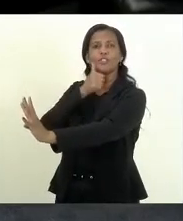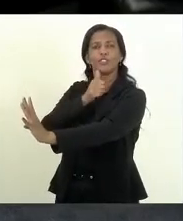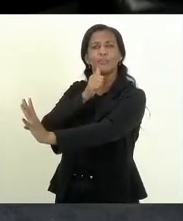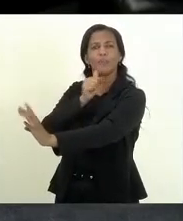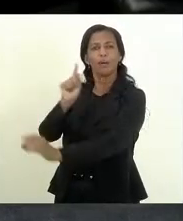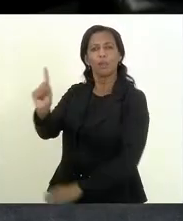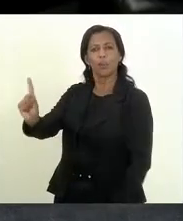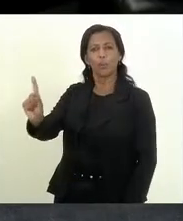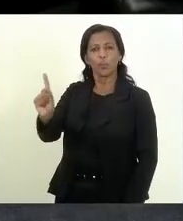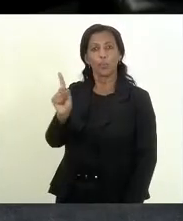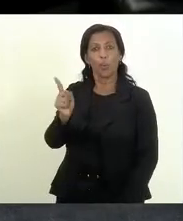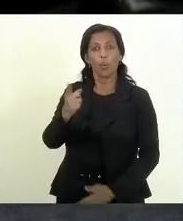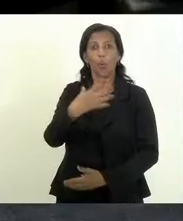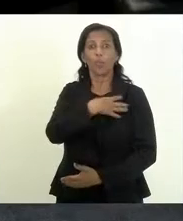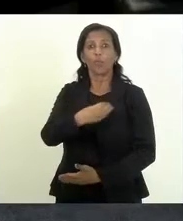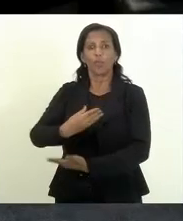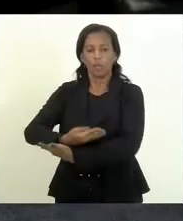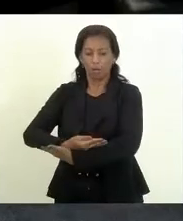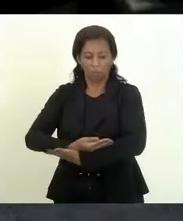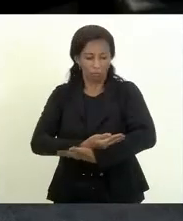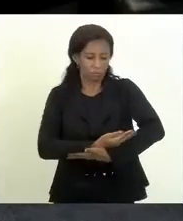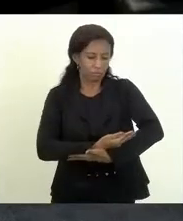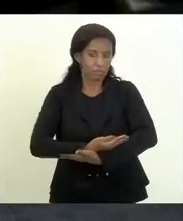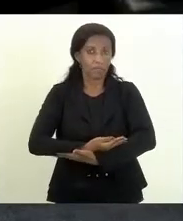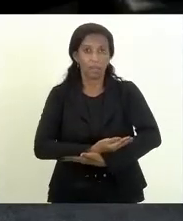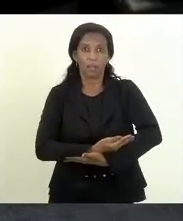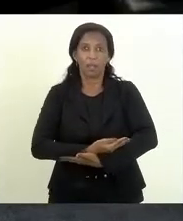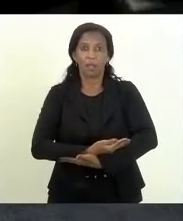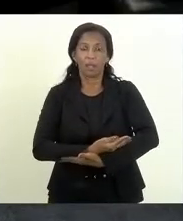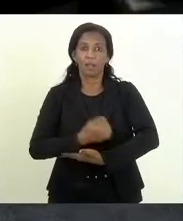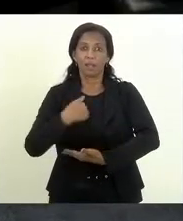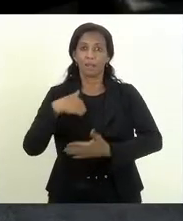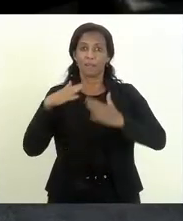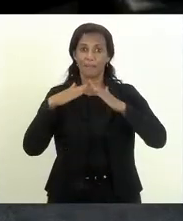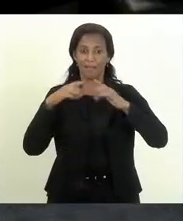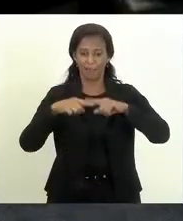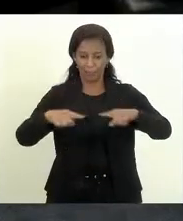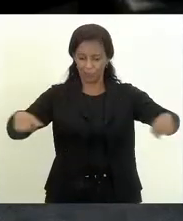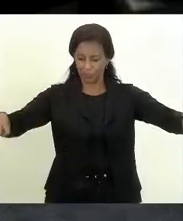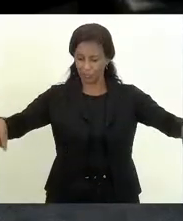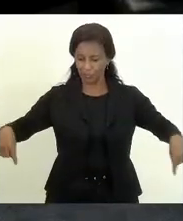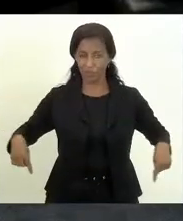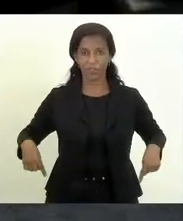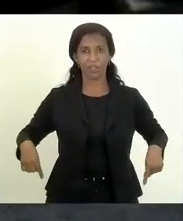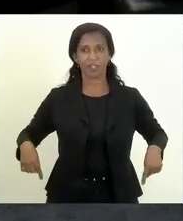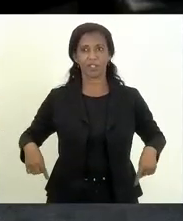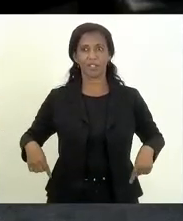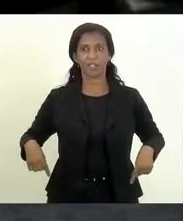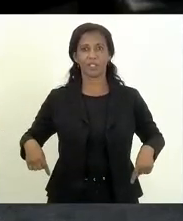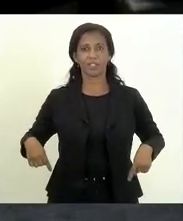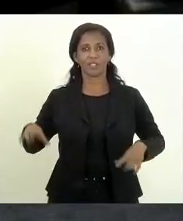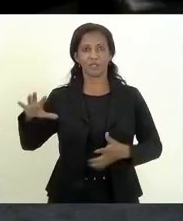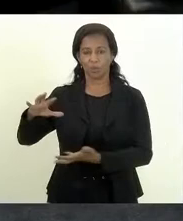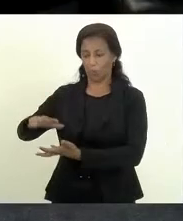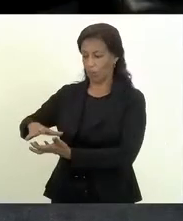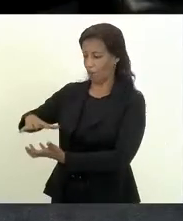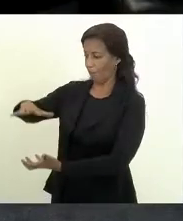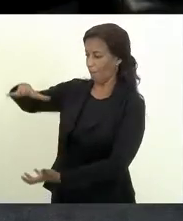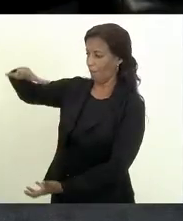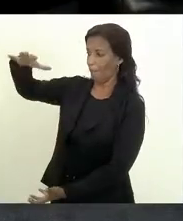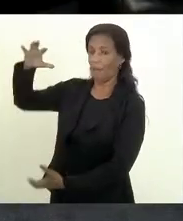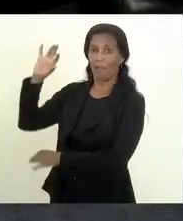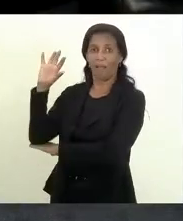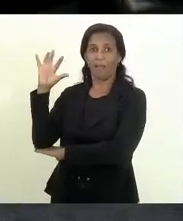chegavam com seus filhos. E lá em casa, na varanda, tinha um vaso, deputada, com